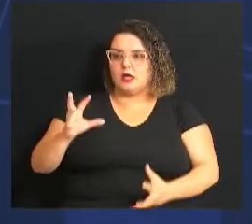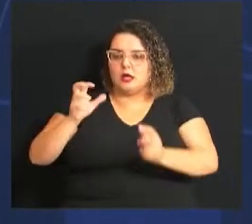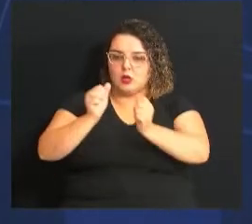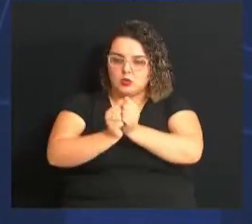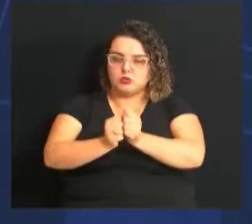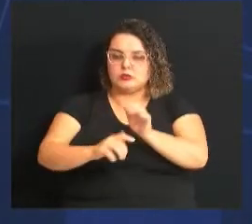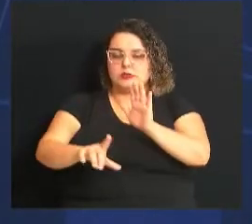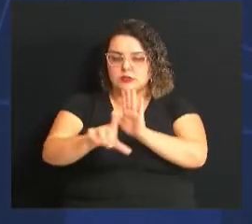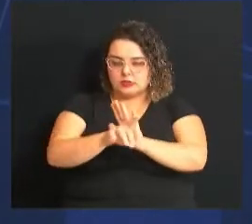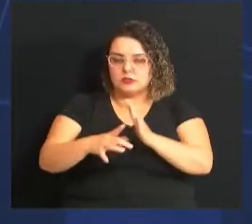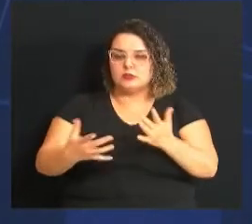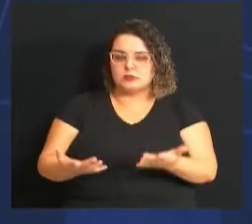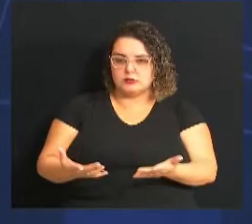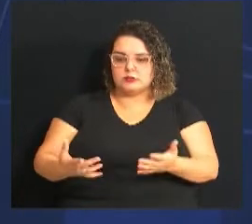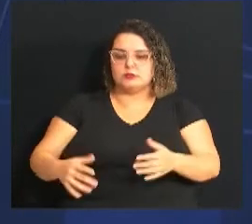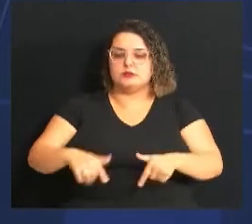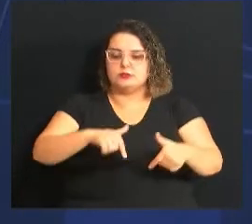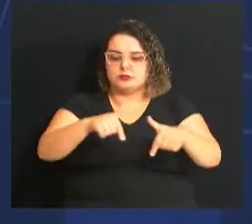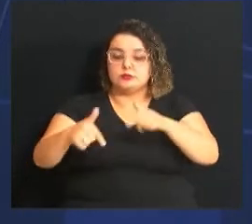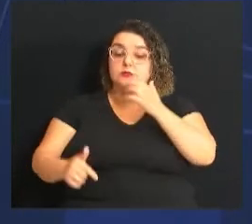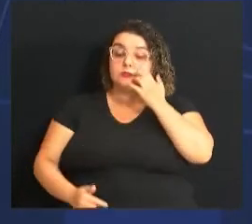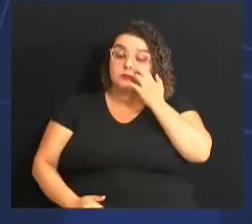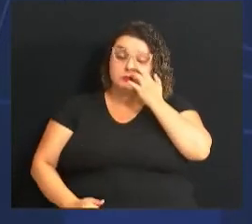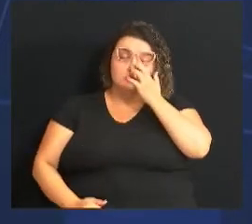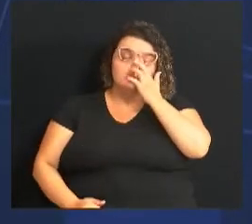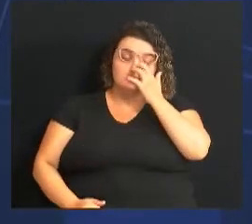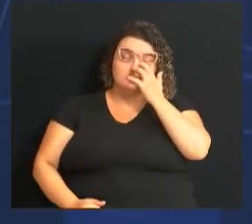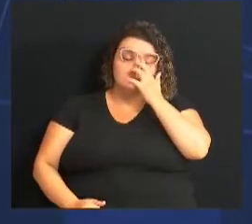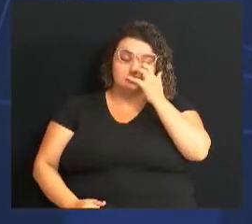Trabalho, existe um mínimo de horas